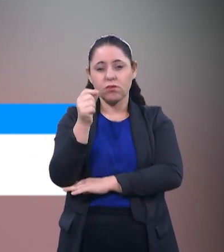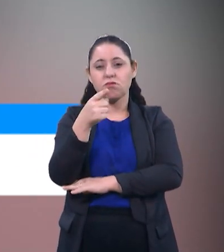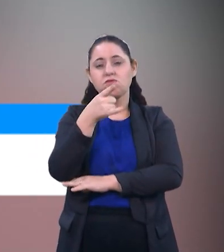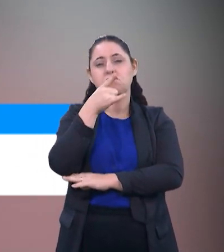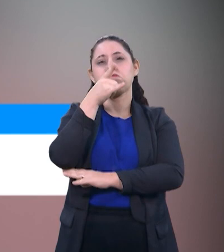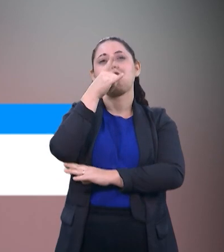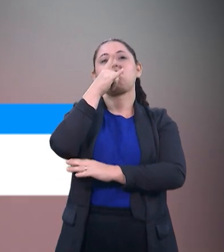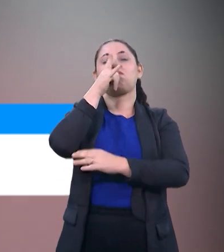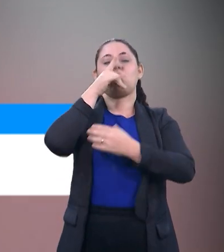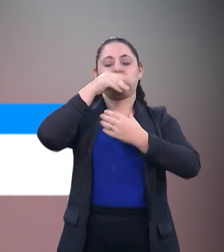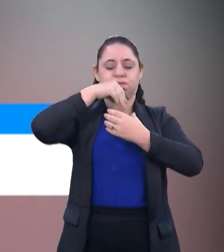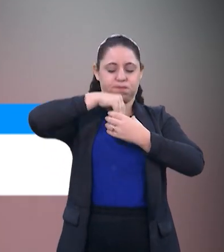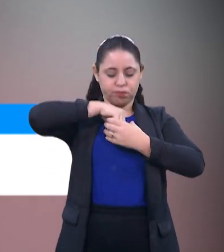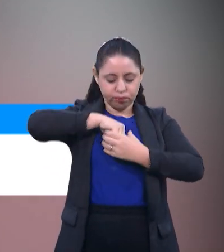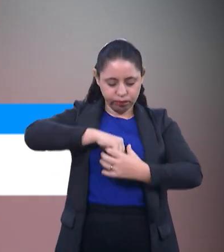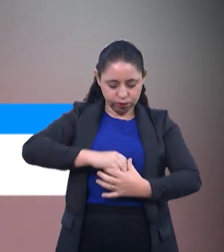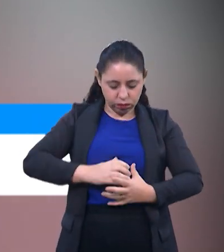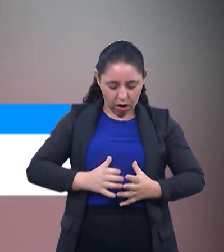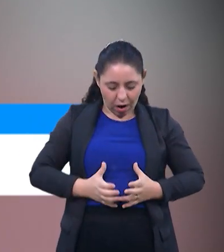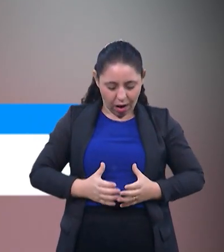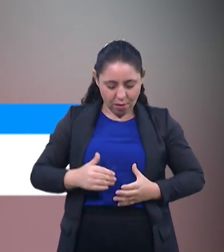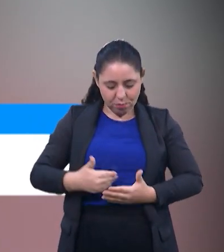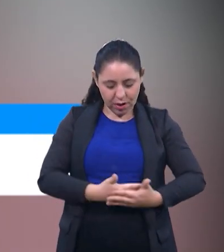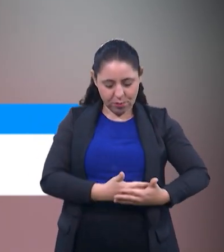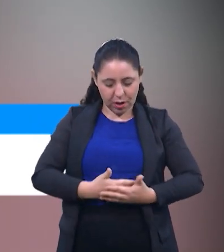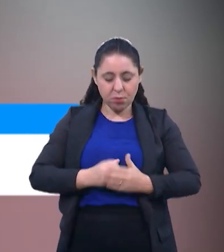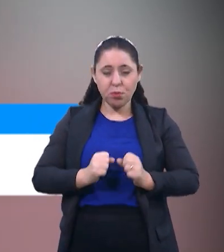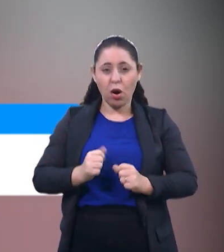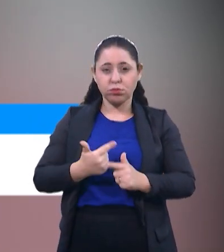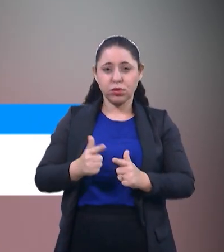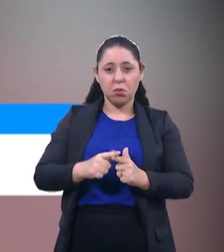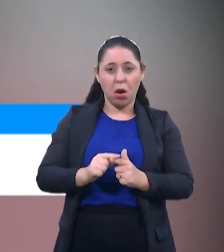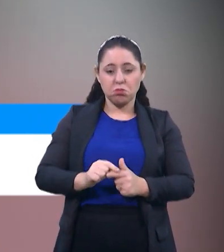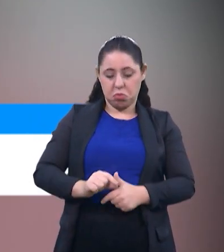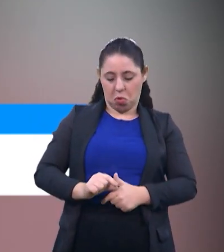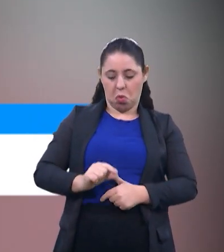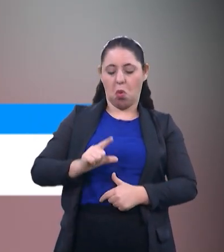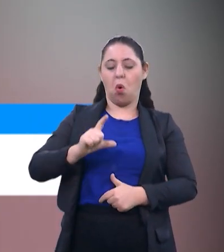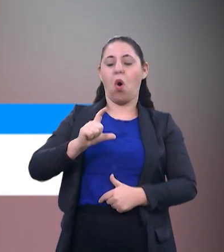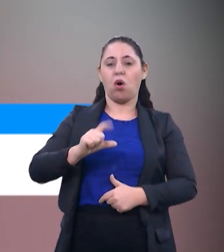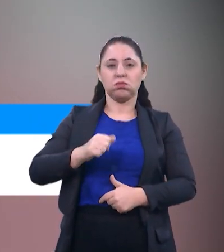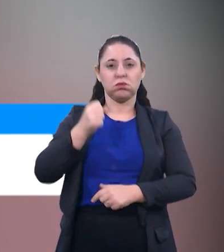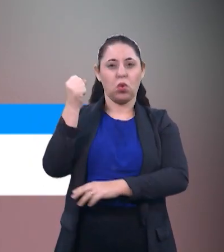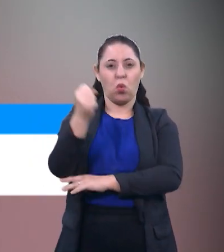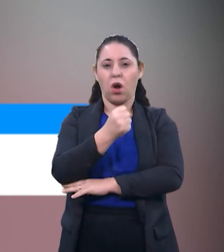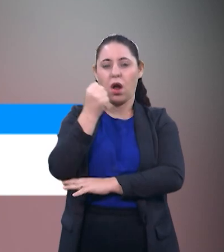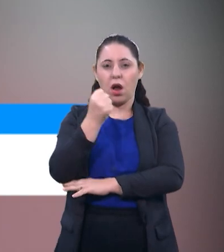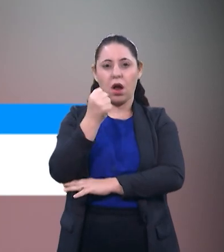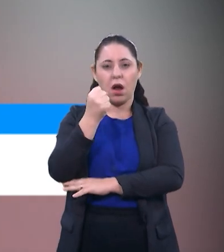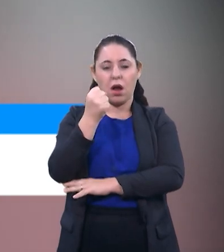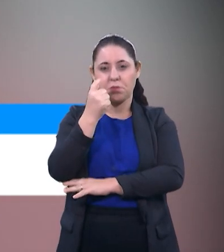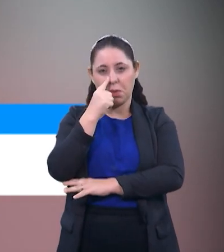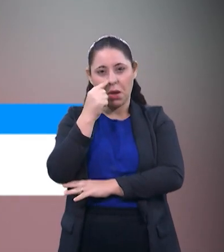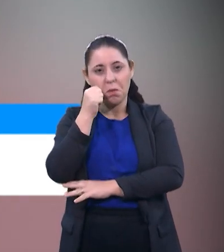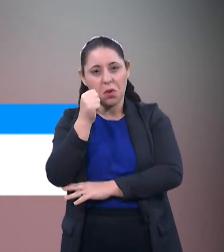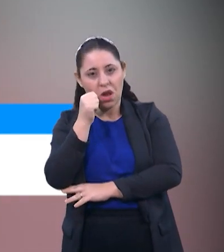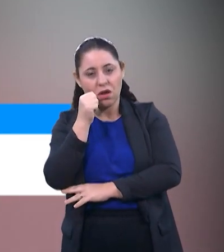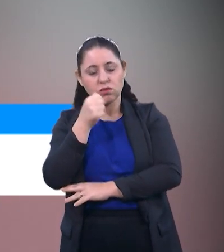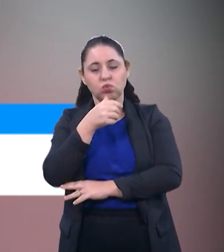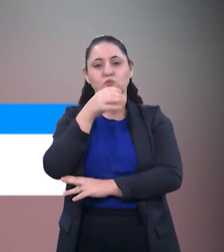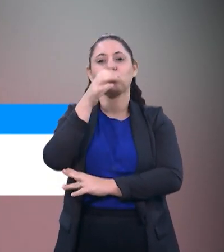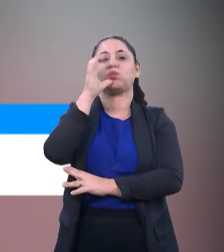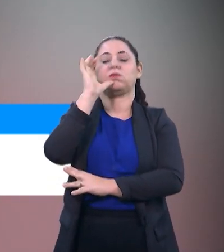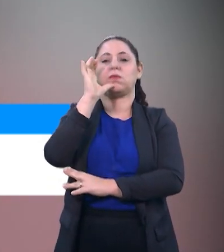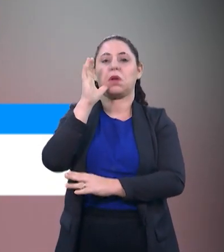elas podem ser ocasionadas por qualquer volume de álcool que a mãe, que a gestante